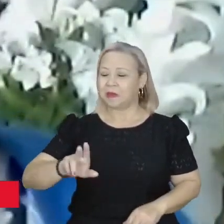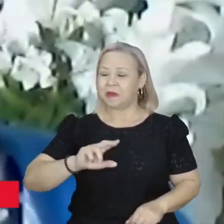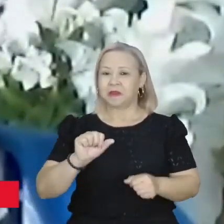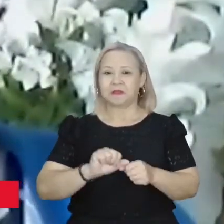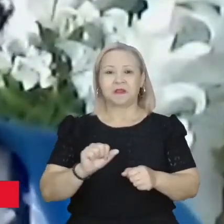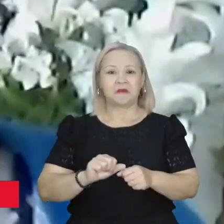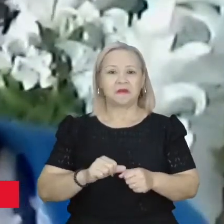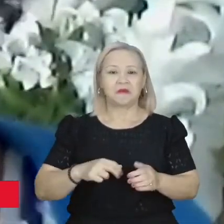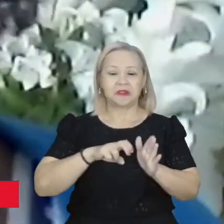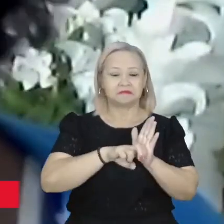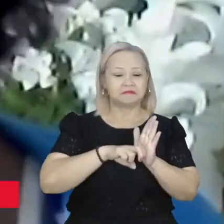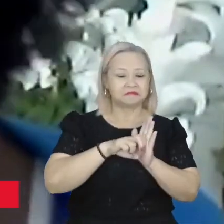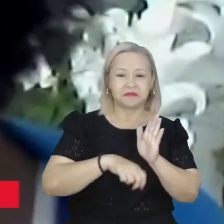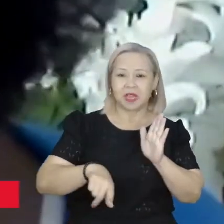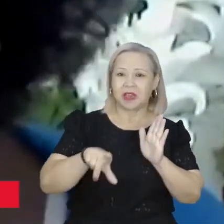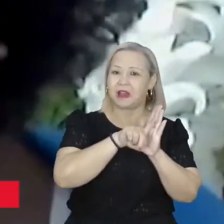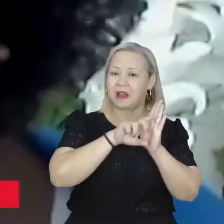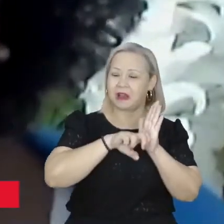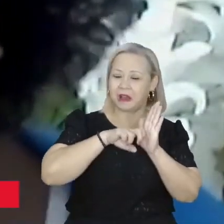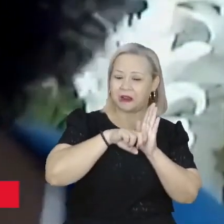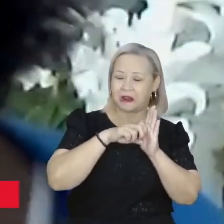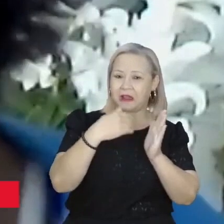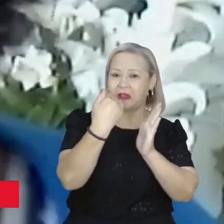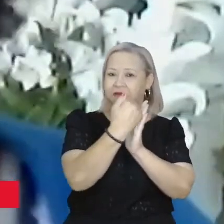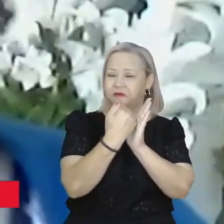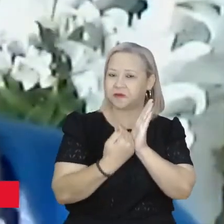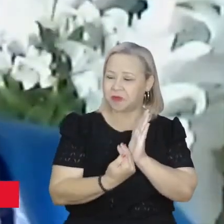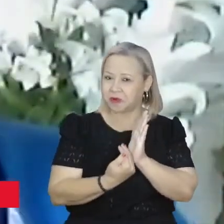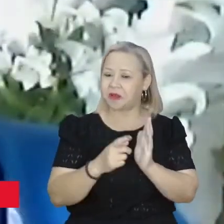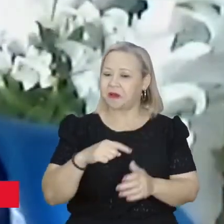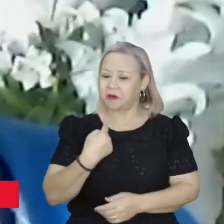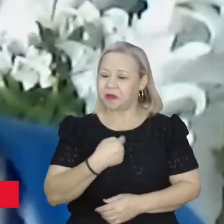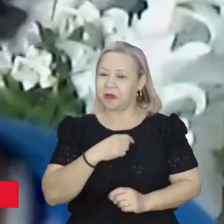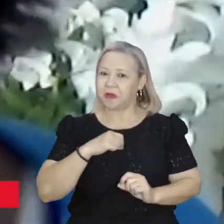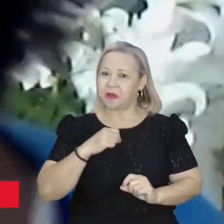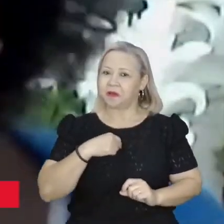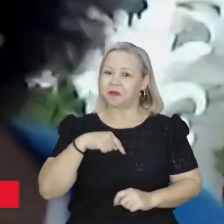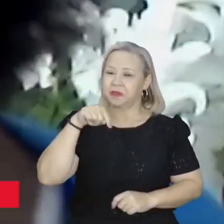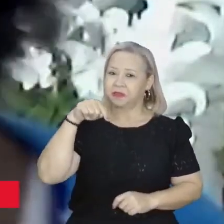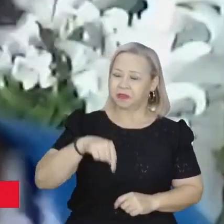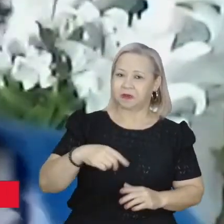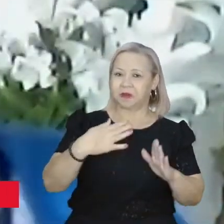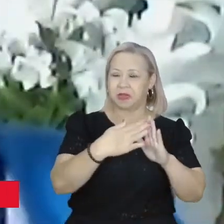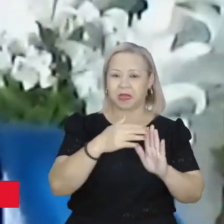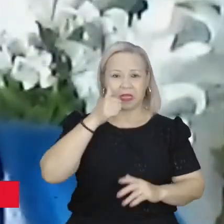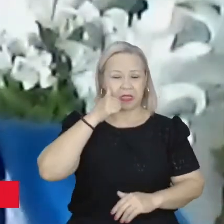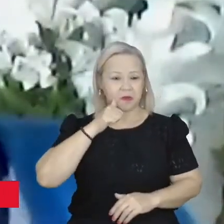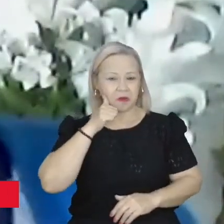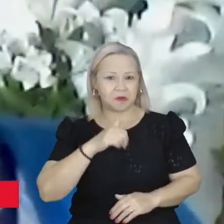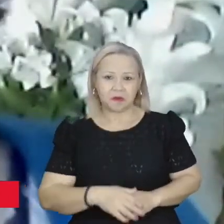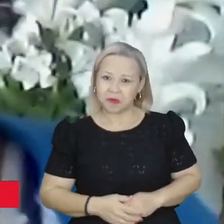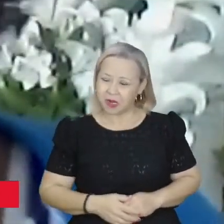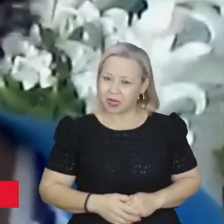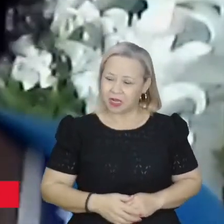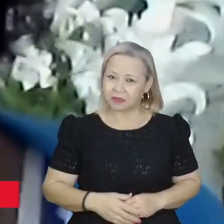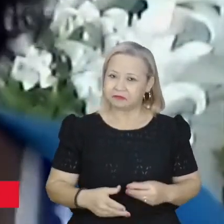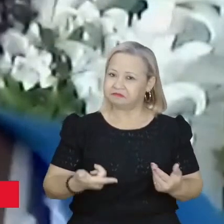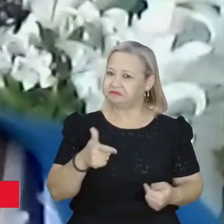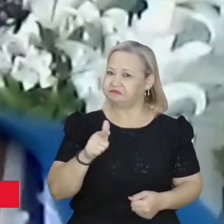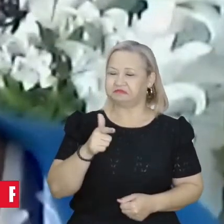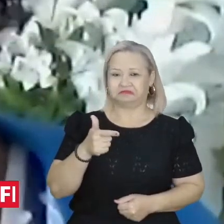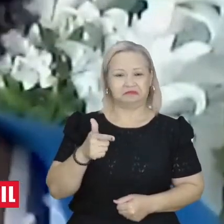nós temos a nossa secretária, né, das mulheres, vice-candidata a vice-governadora, e a gente está